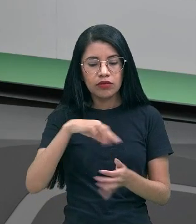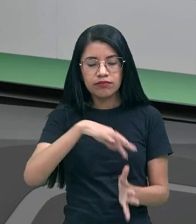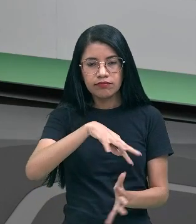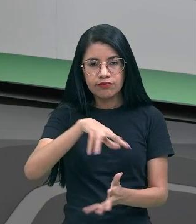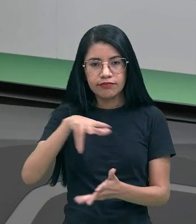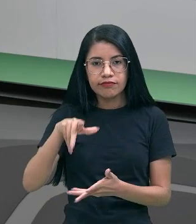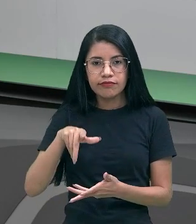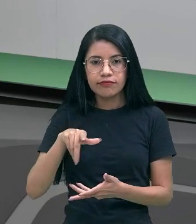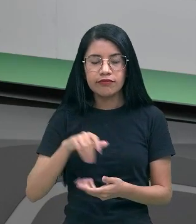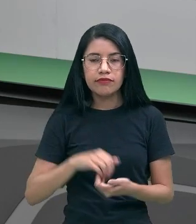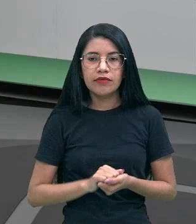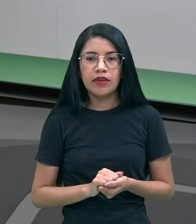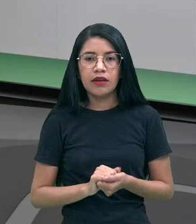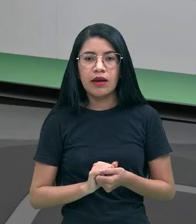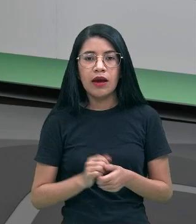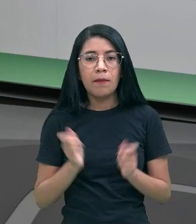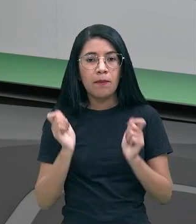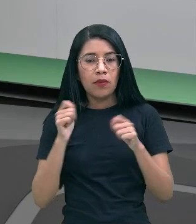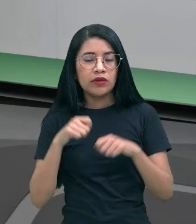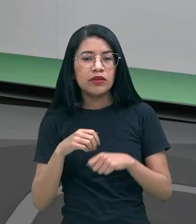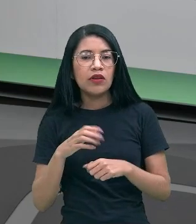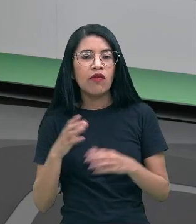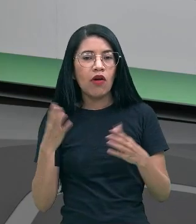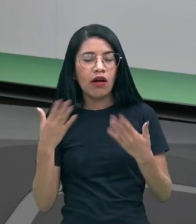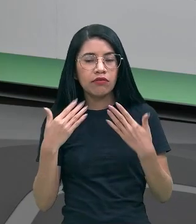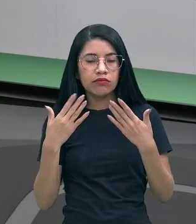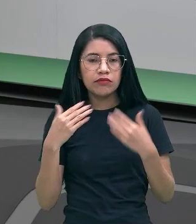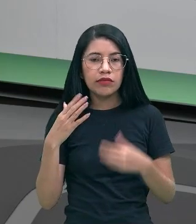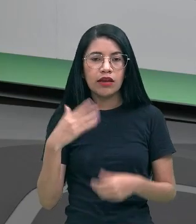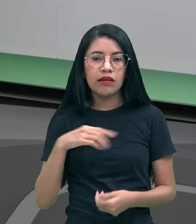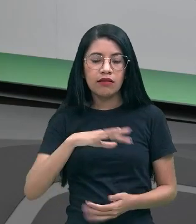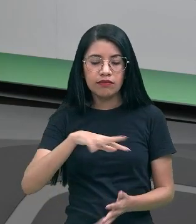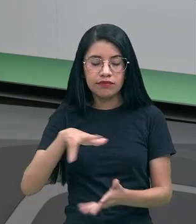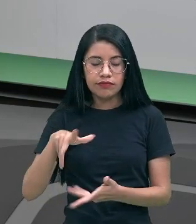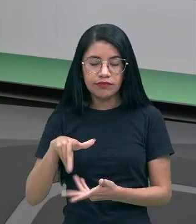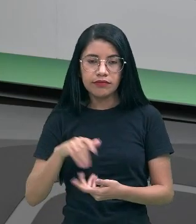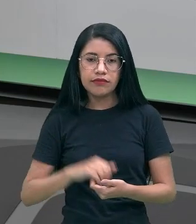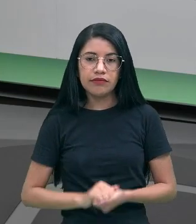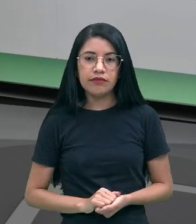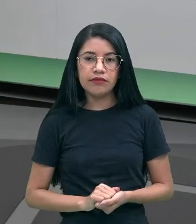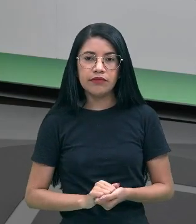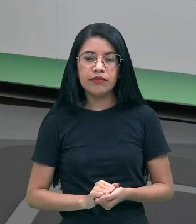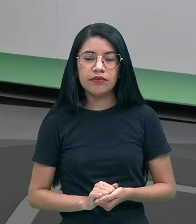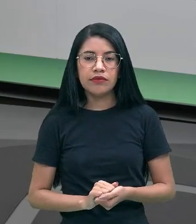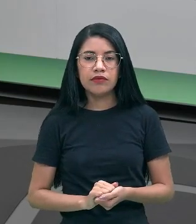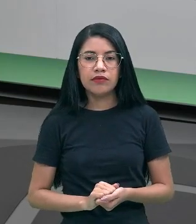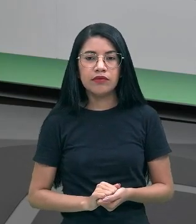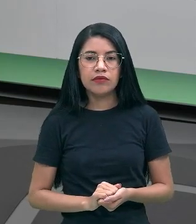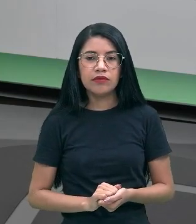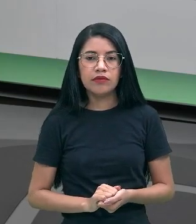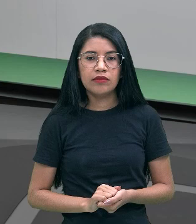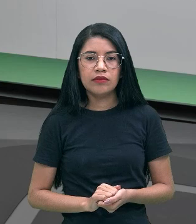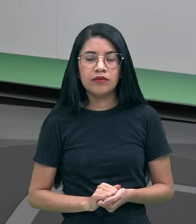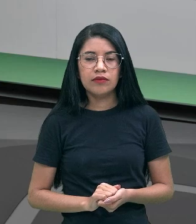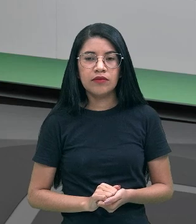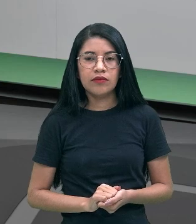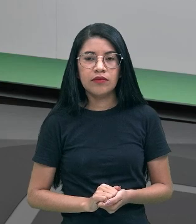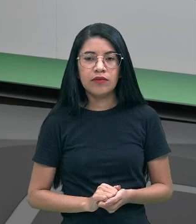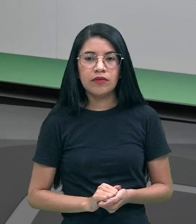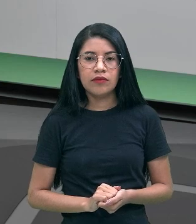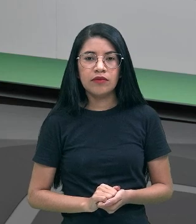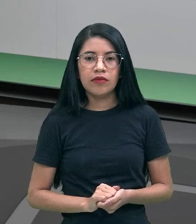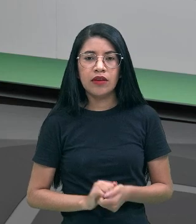Para quê? Para deixar a Terra aquecida. Beleza? Então, isso é importante. Quem é que faz isso?